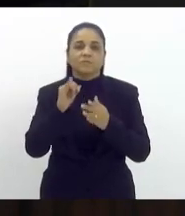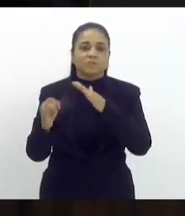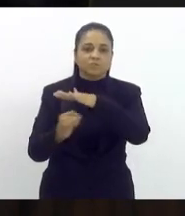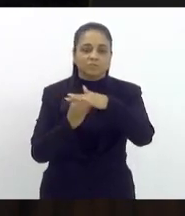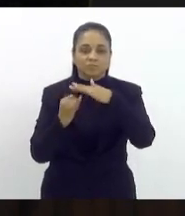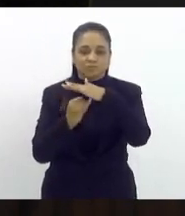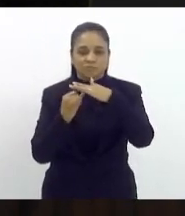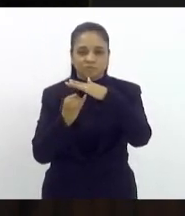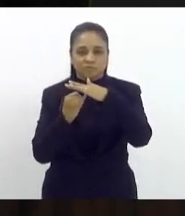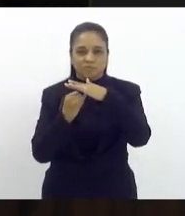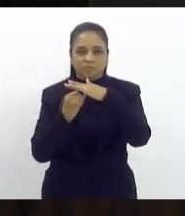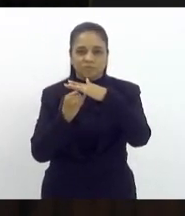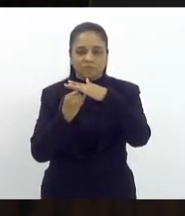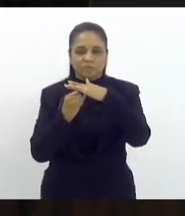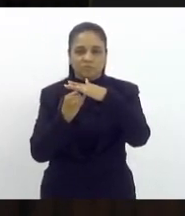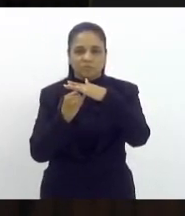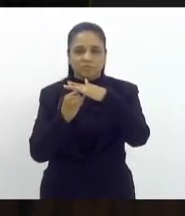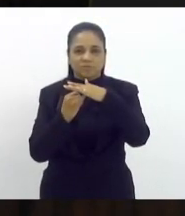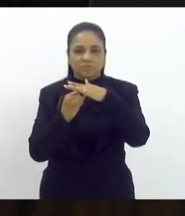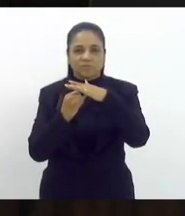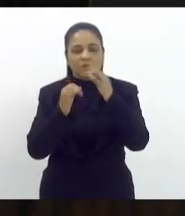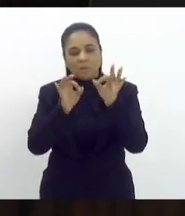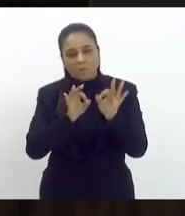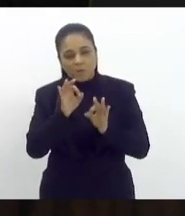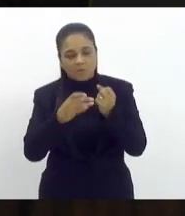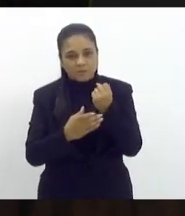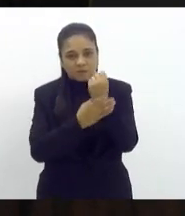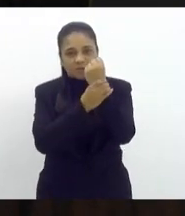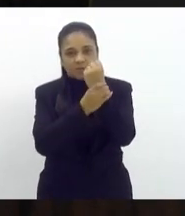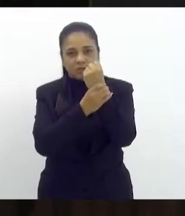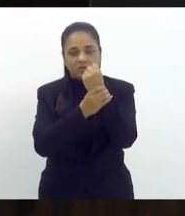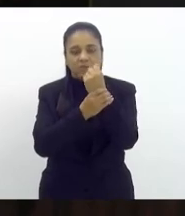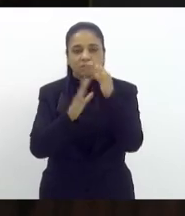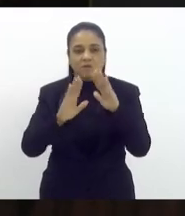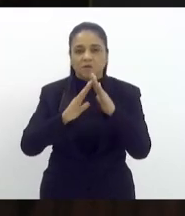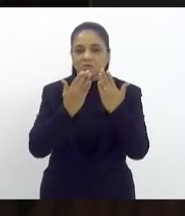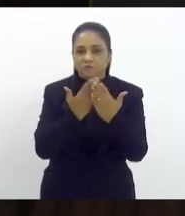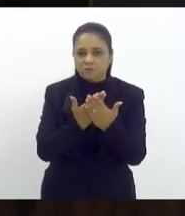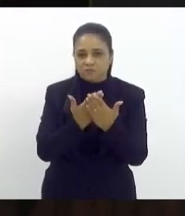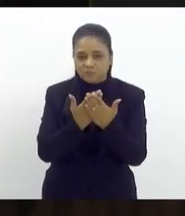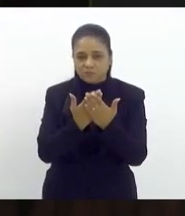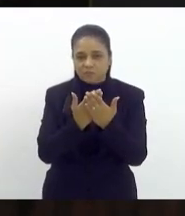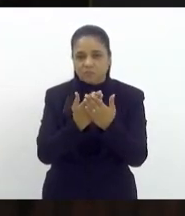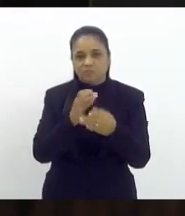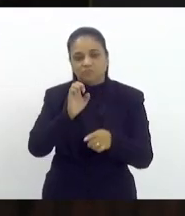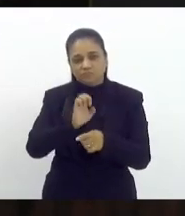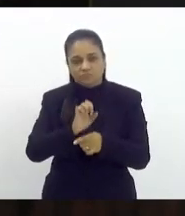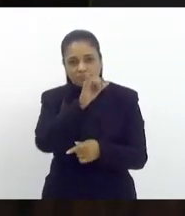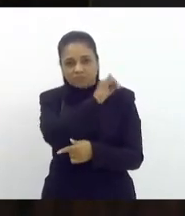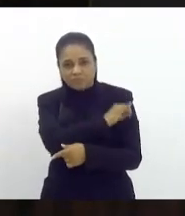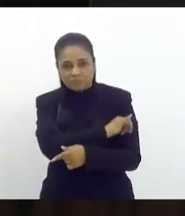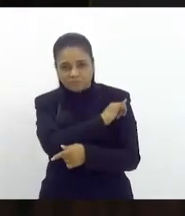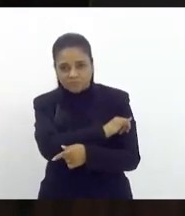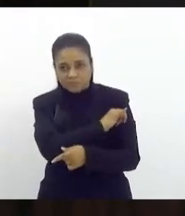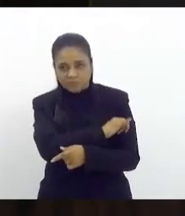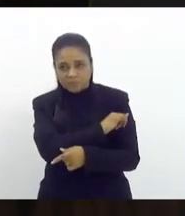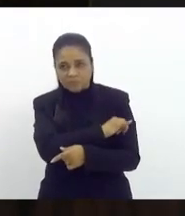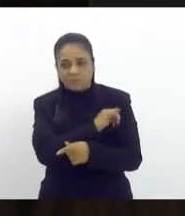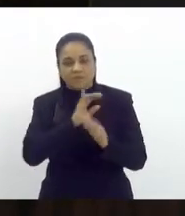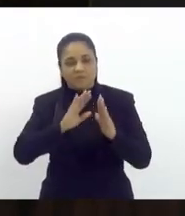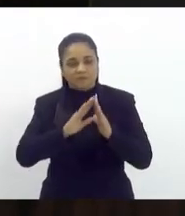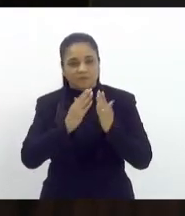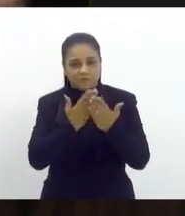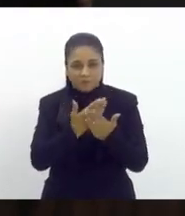instituição a instituição do programa segurança nas escolas no âmbito do Estado das